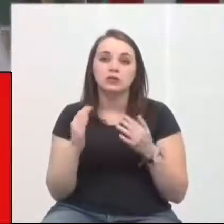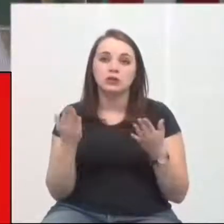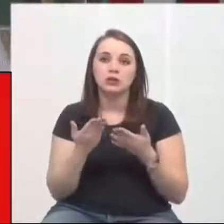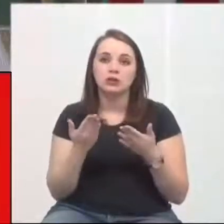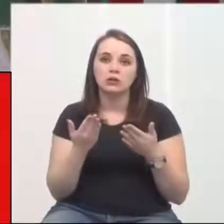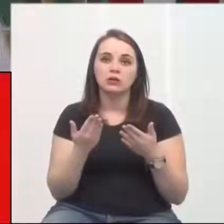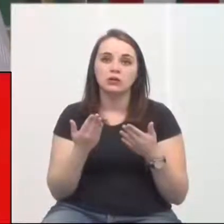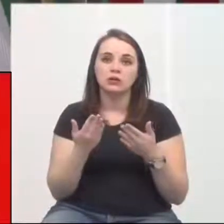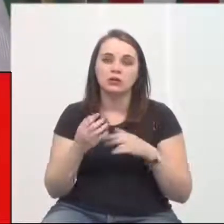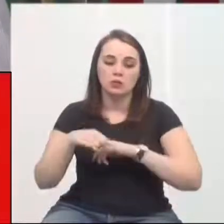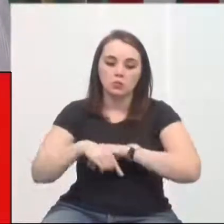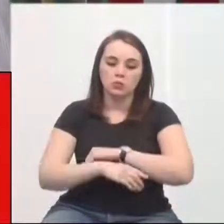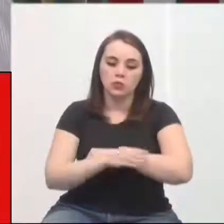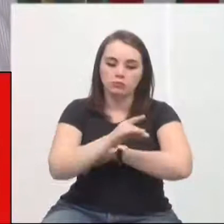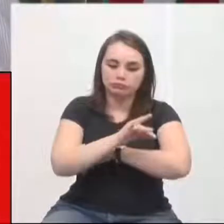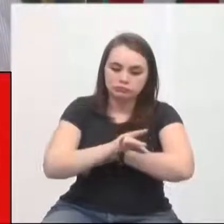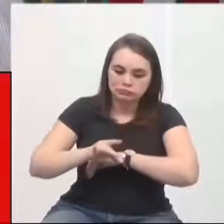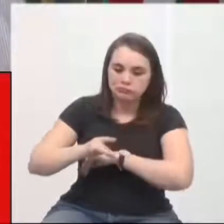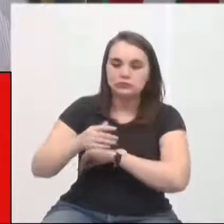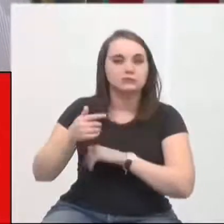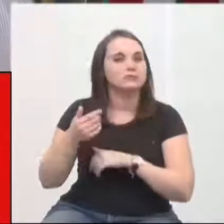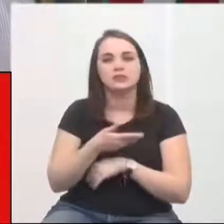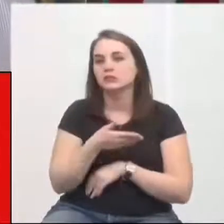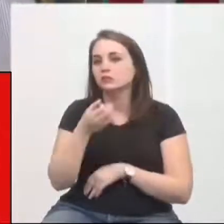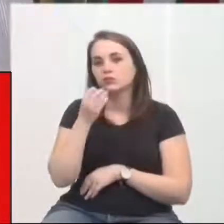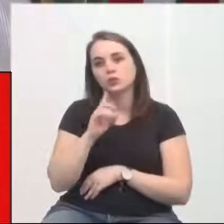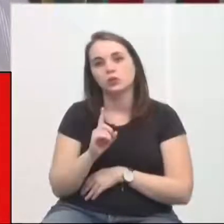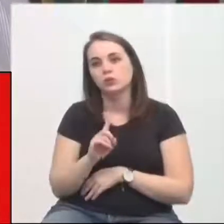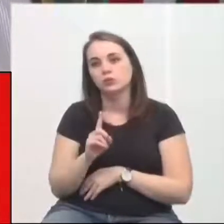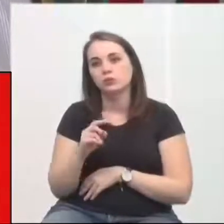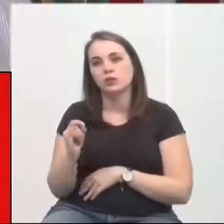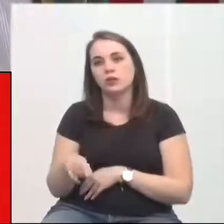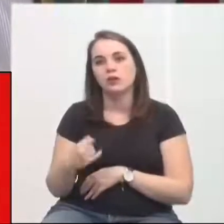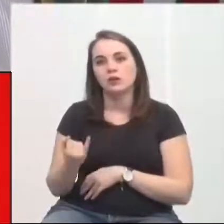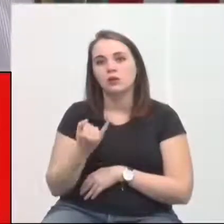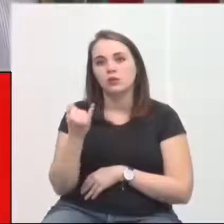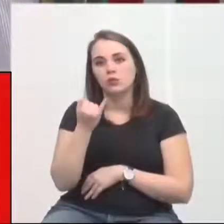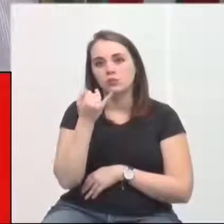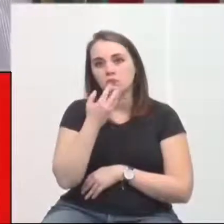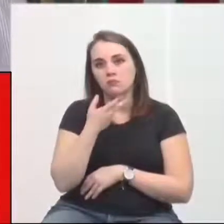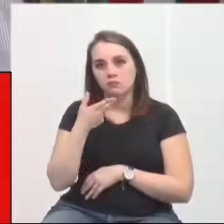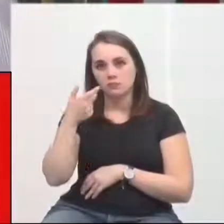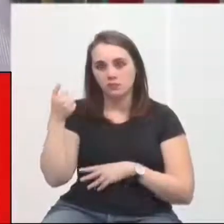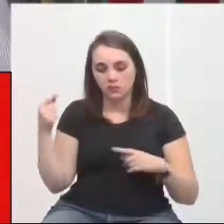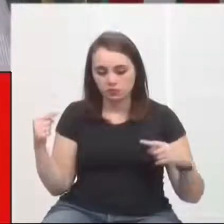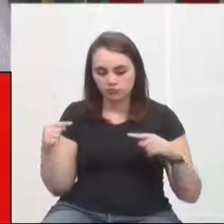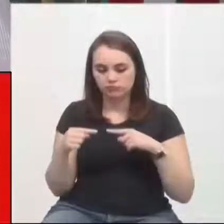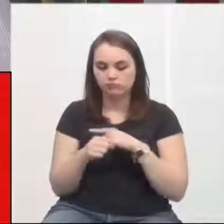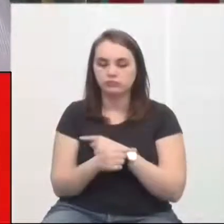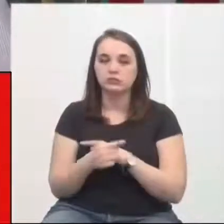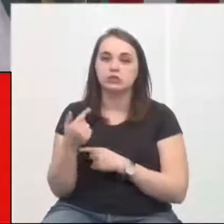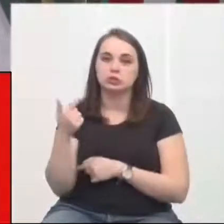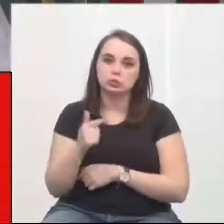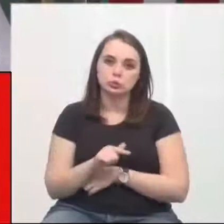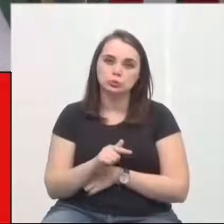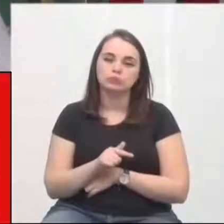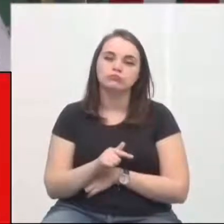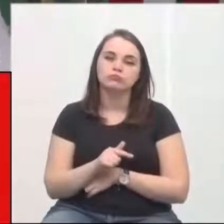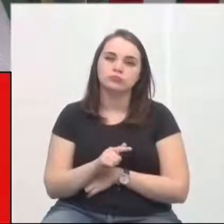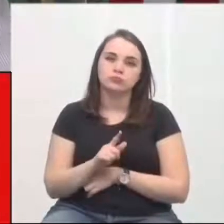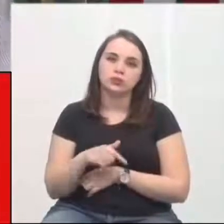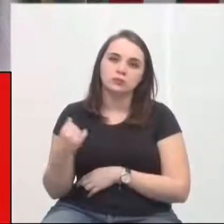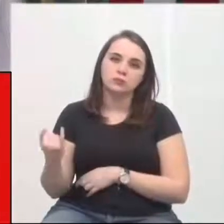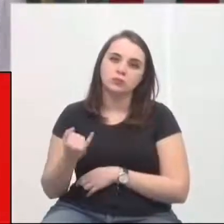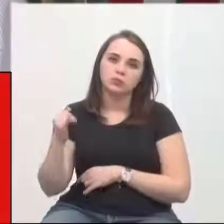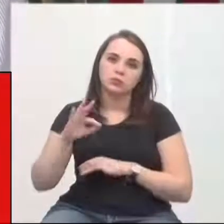paliativo, tapa buraco, mas que não resolve para nós. Para nós seria importante uma revitalização, que ela ficaria de grande valia